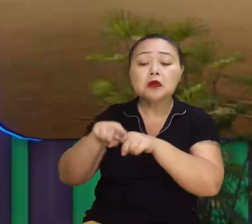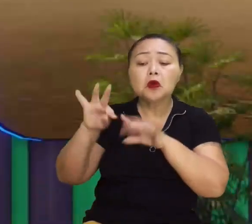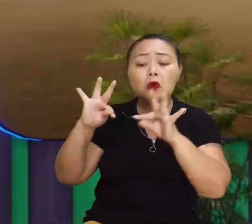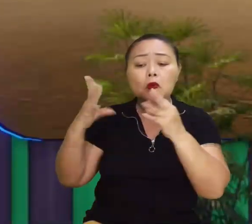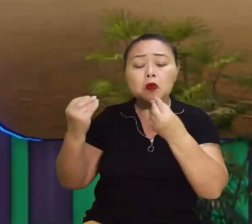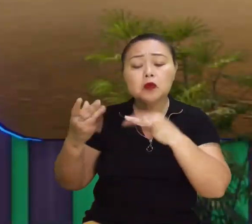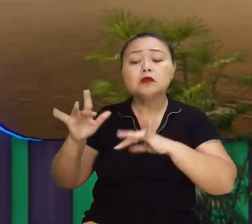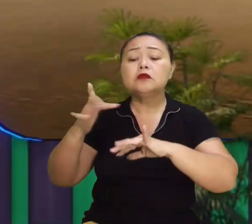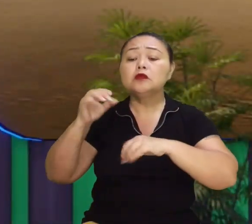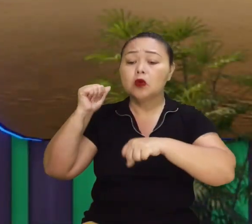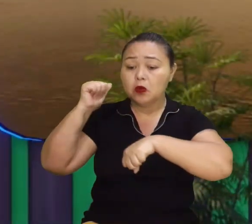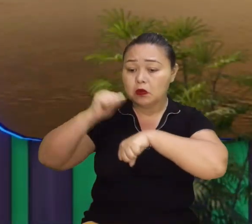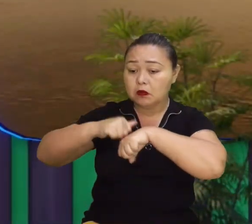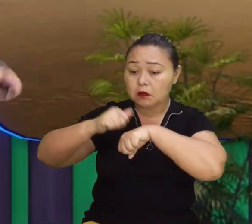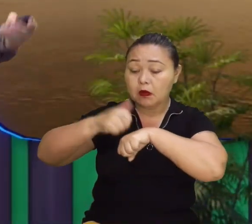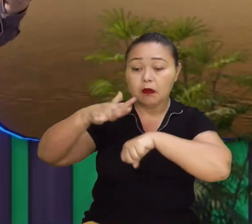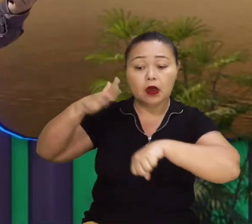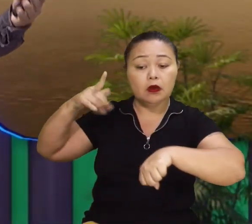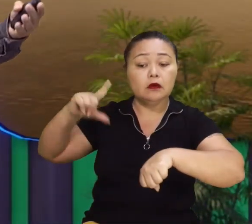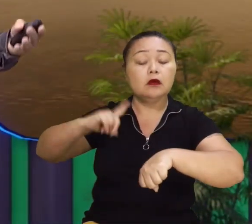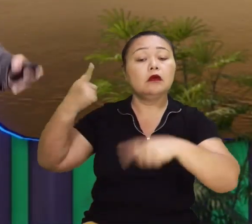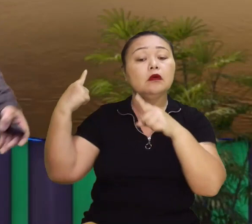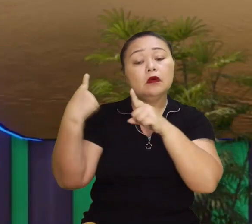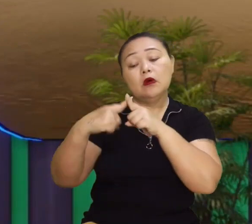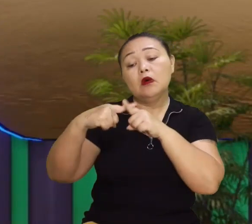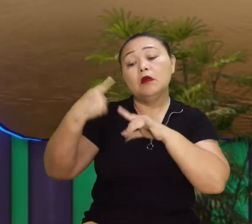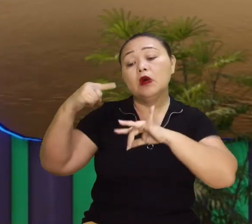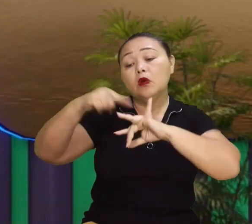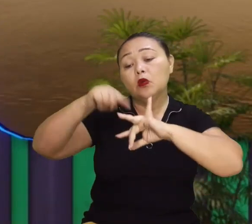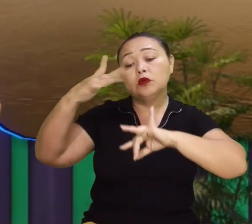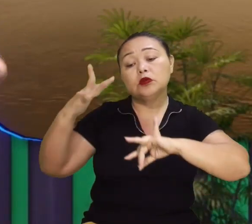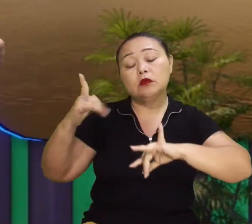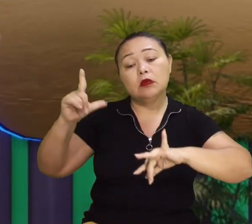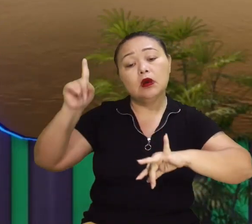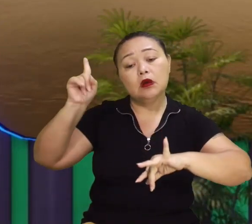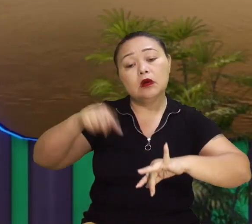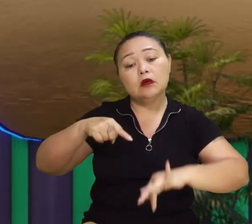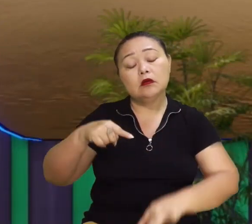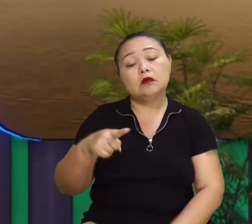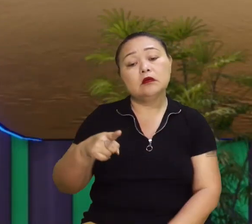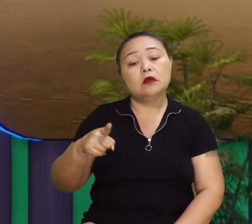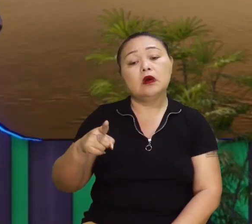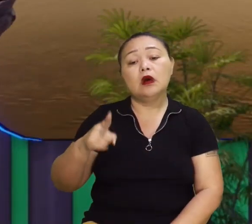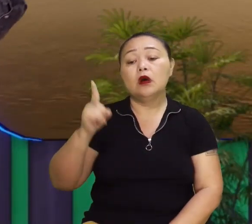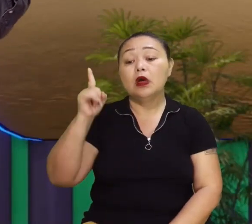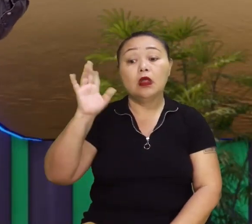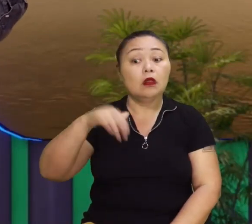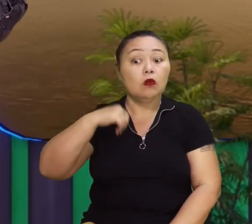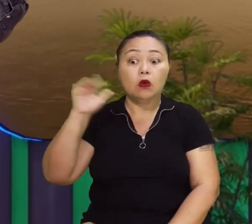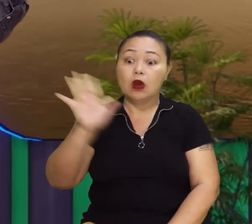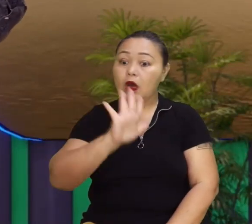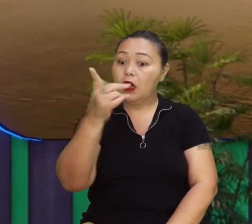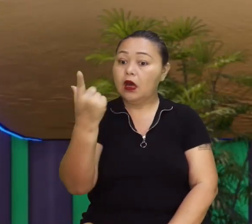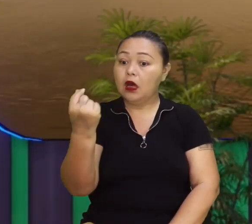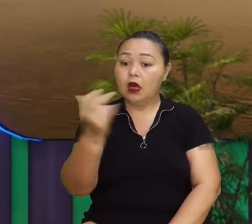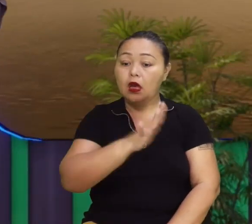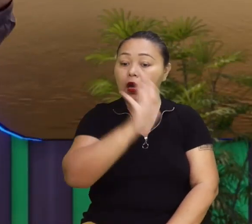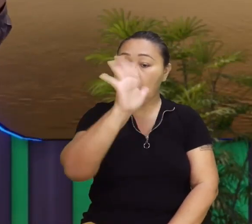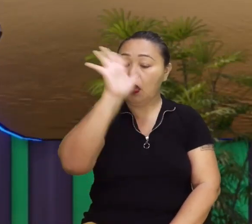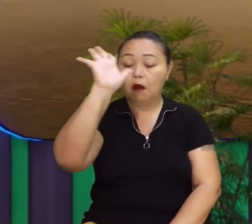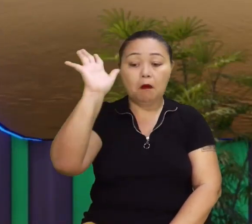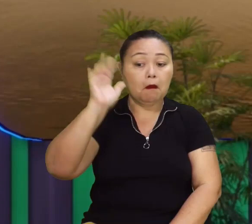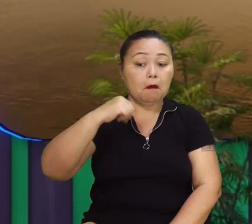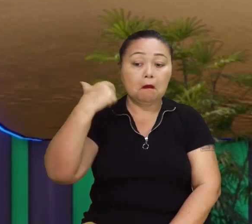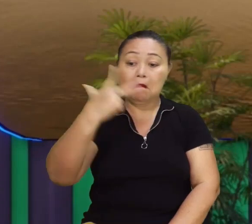pedra preciosa? Por que o diamante, professor, ele é tão caro? Por que ele é o mais